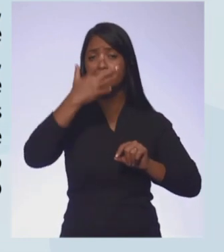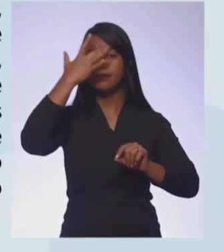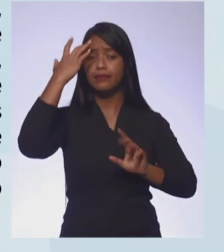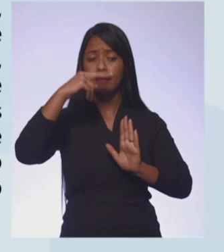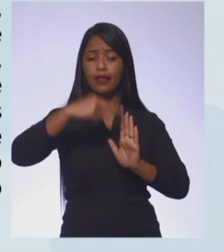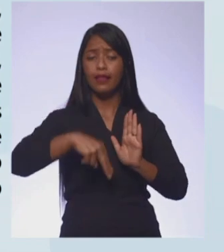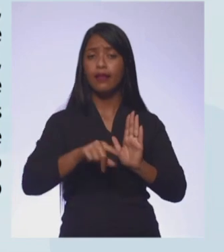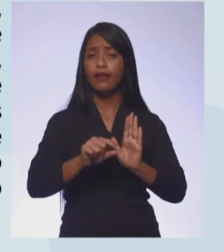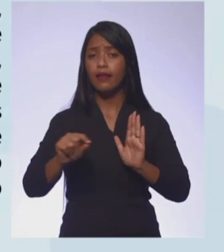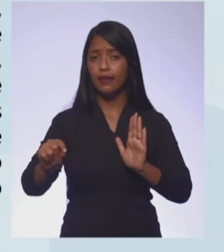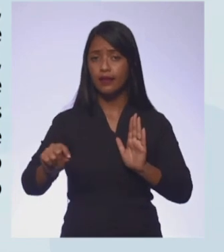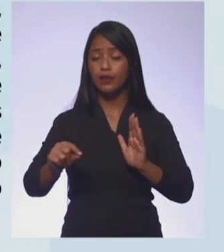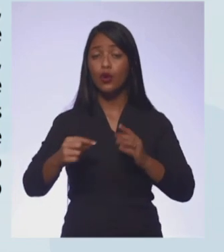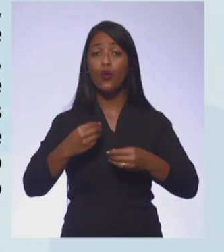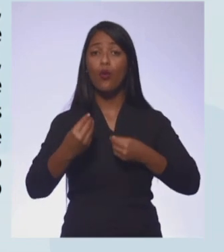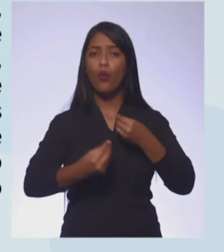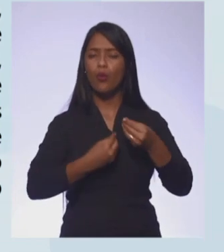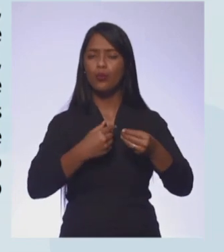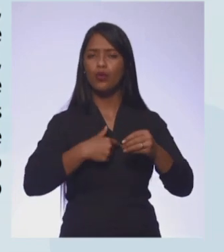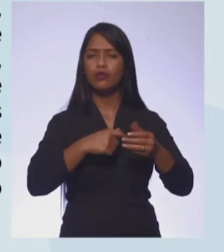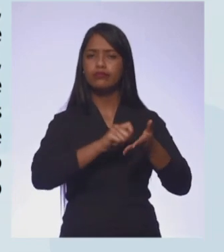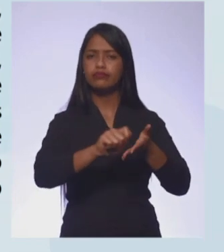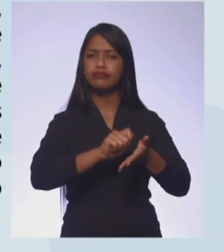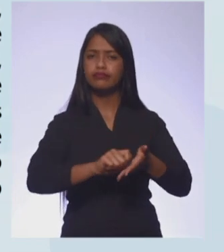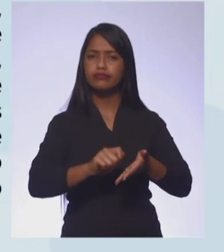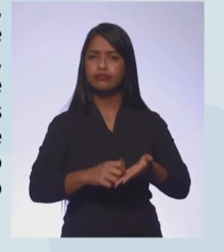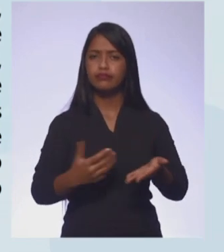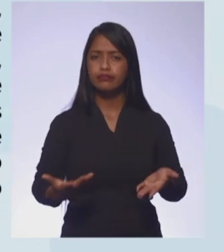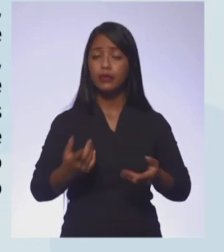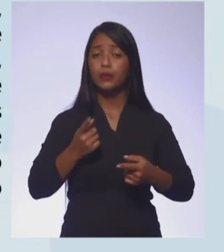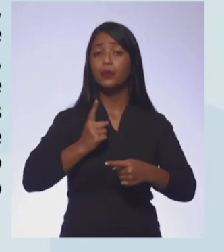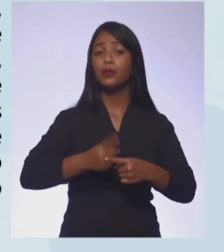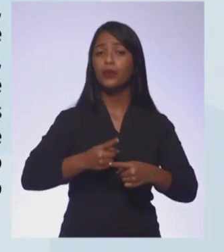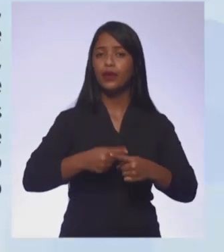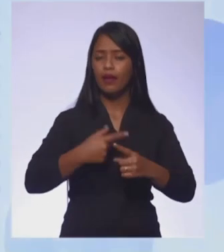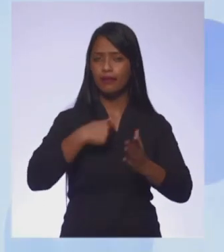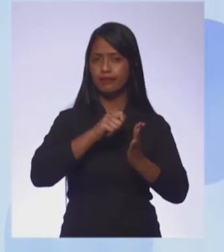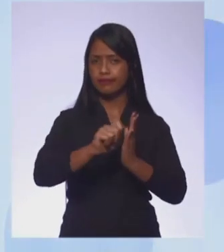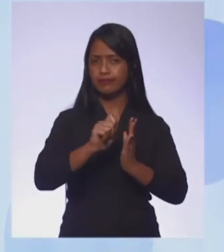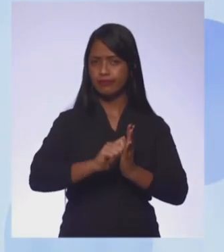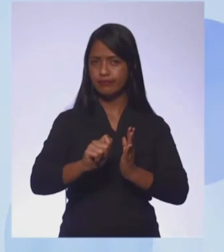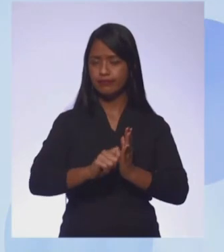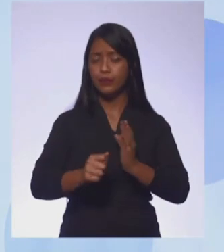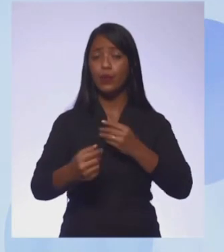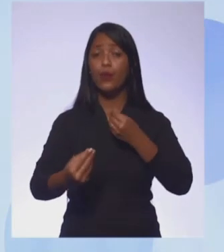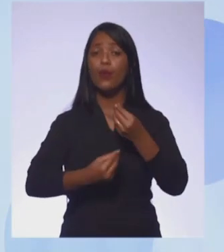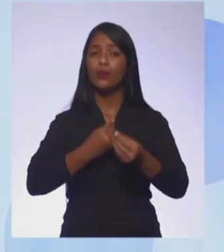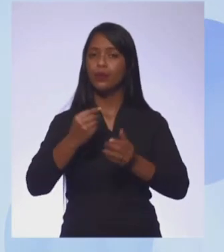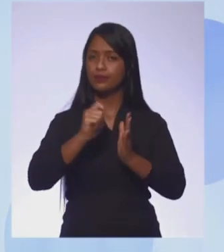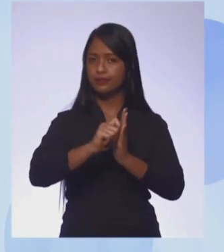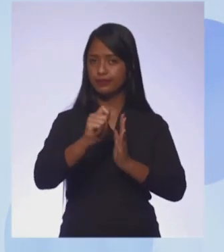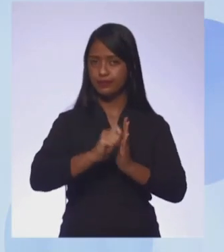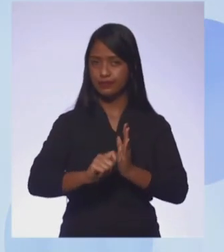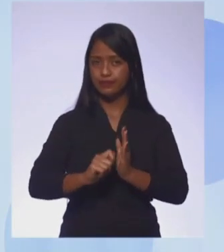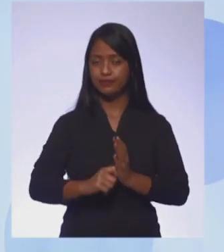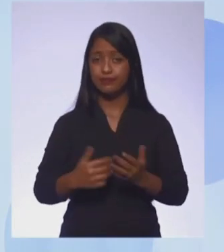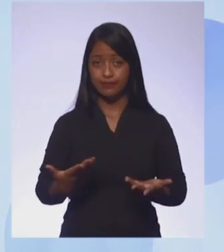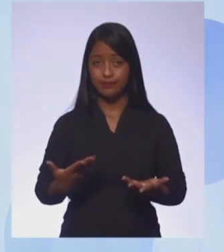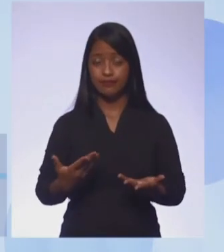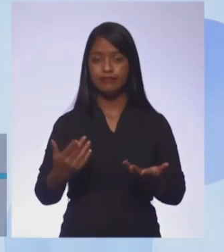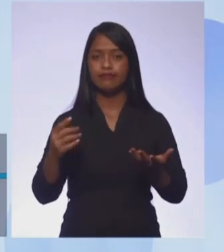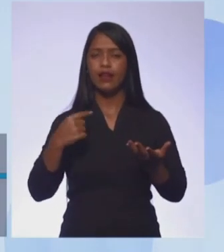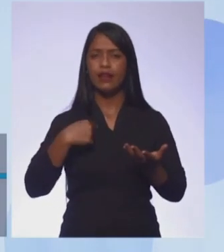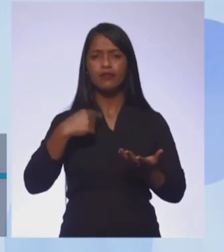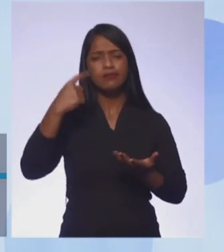escrever, quando escrever e por que escrever. Quando eu uso, pode voltar para mim. Quando eu uso essas perguntinhas